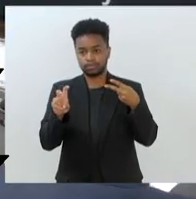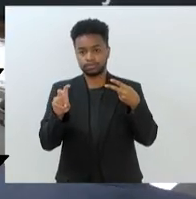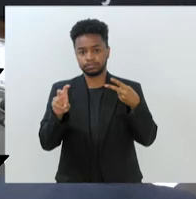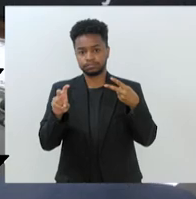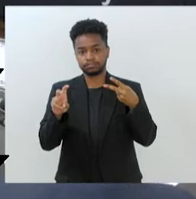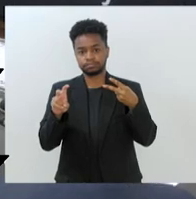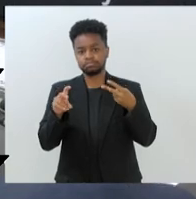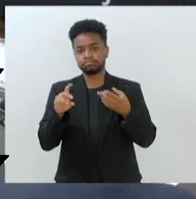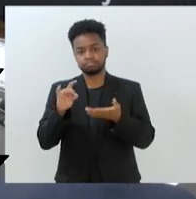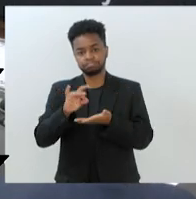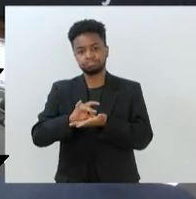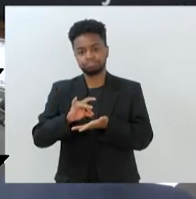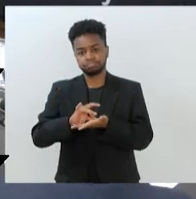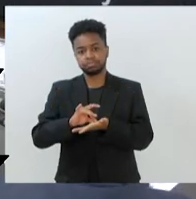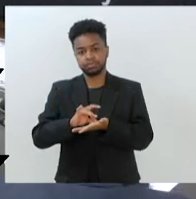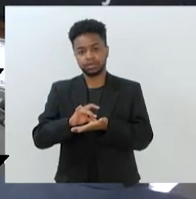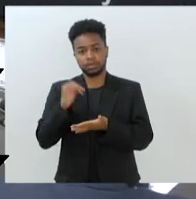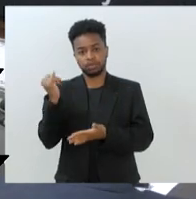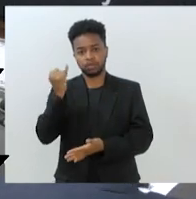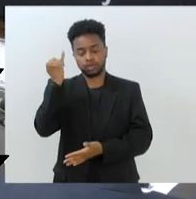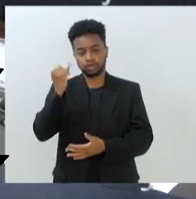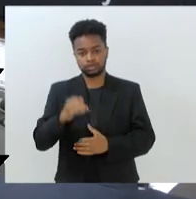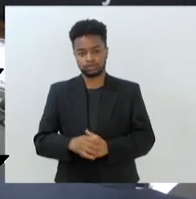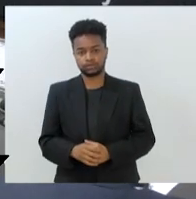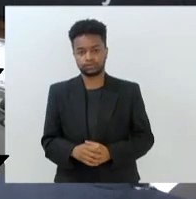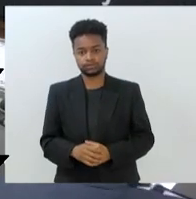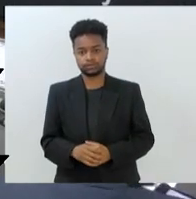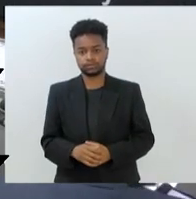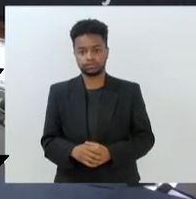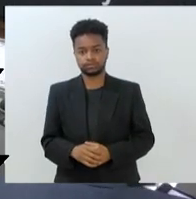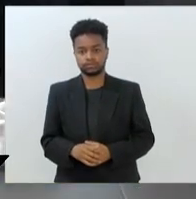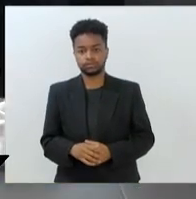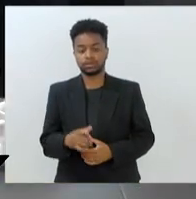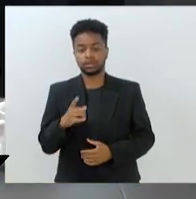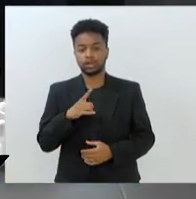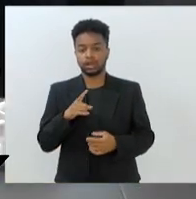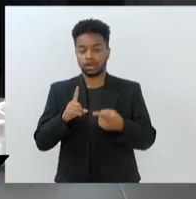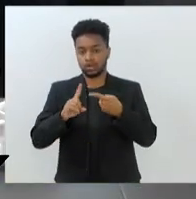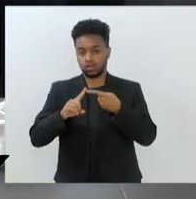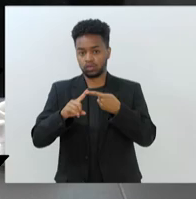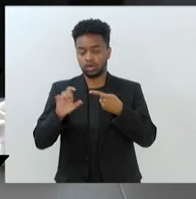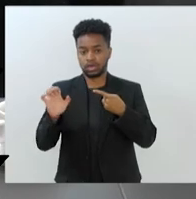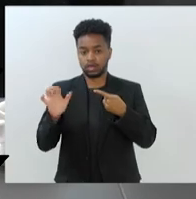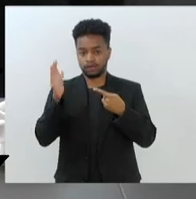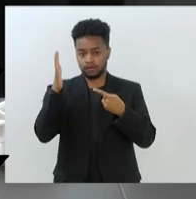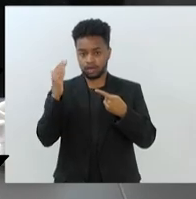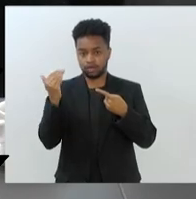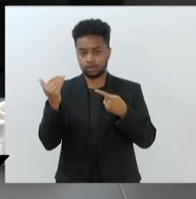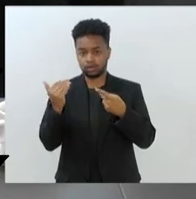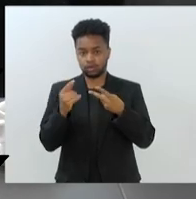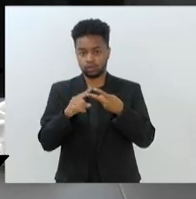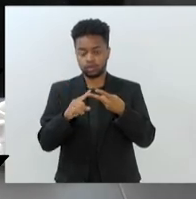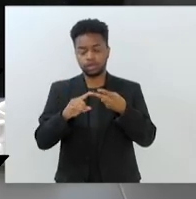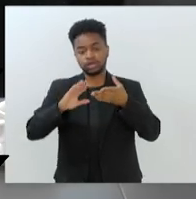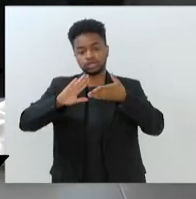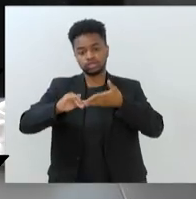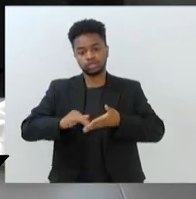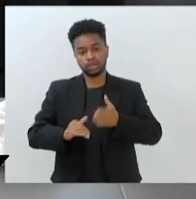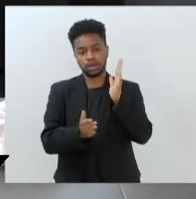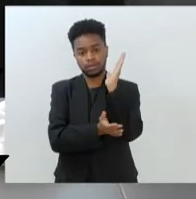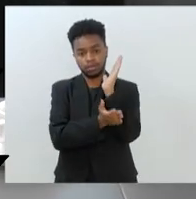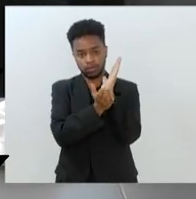absolutamente relevantes. Um dos grandes eventos e outro da